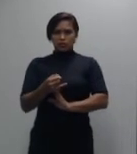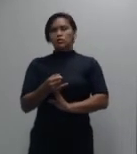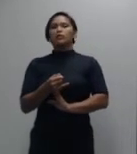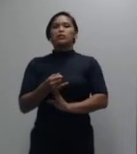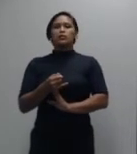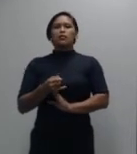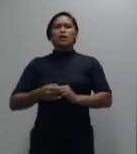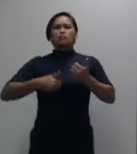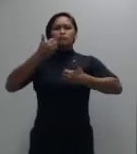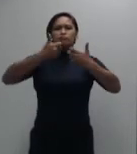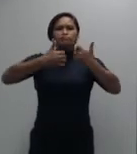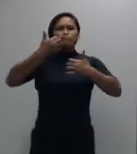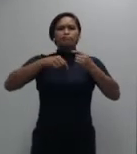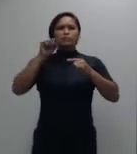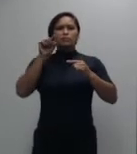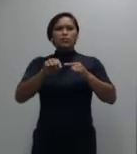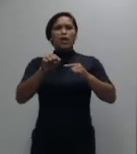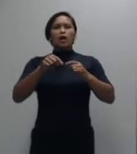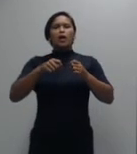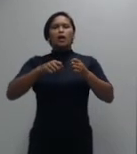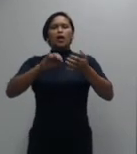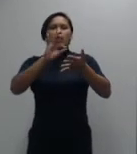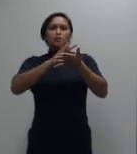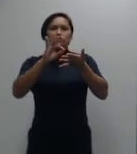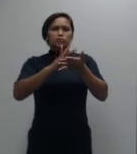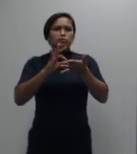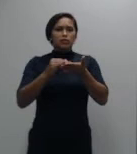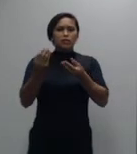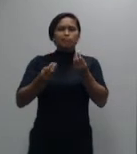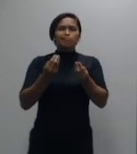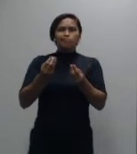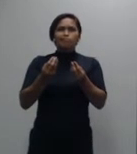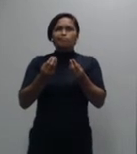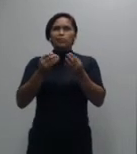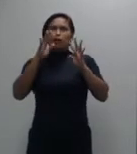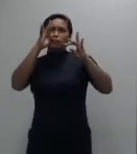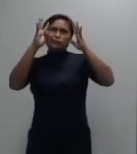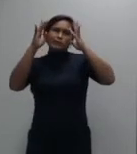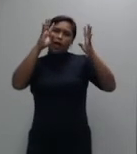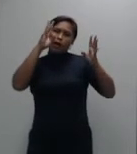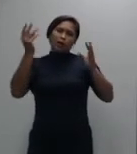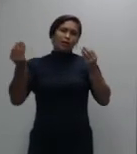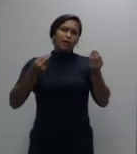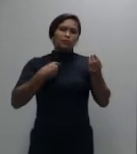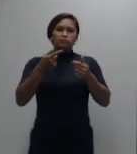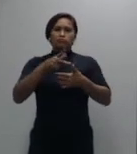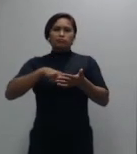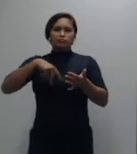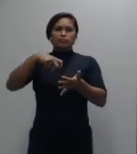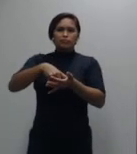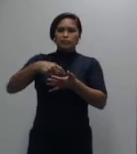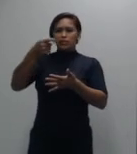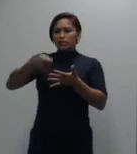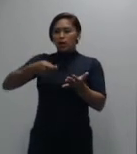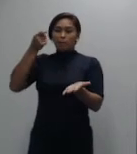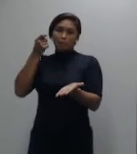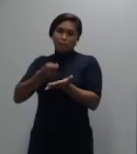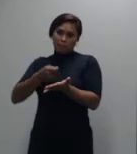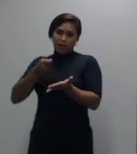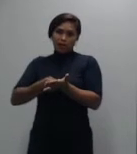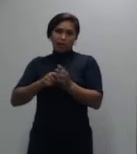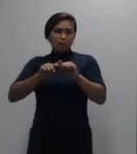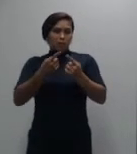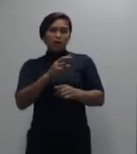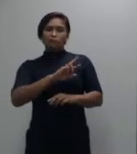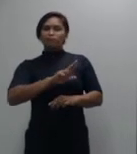vestida né Justiça RR fantasiada de uma sentença indenizatória mas eu